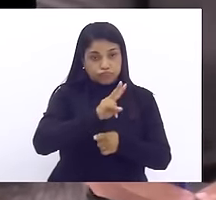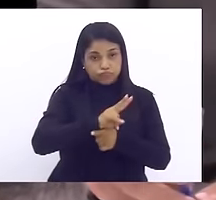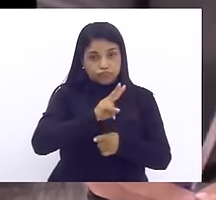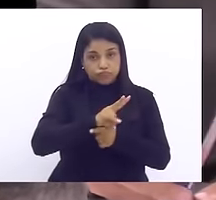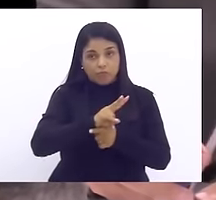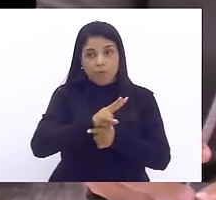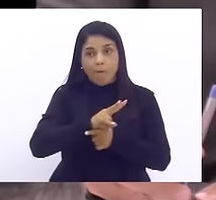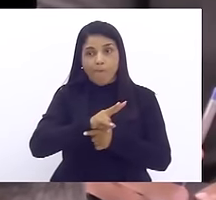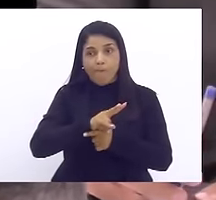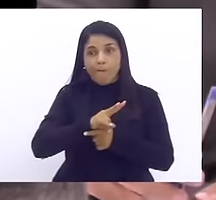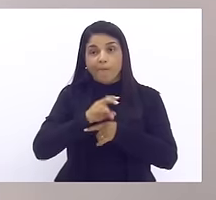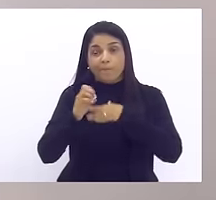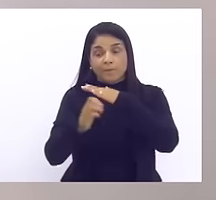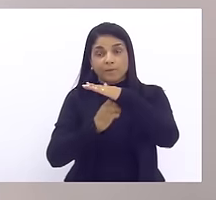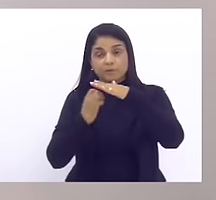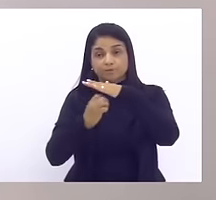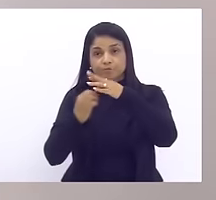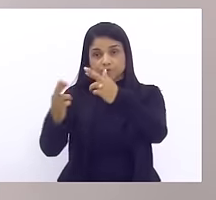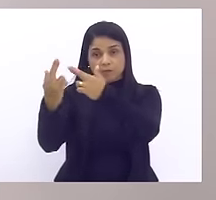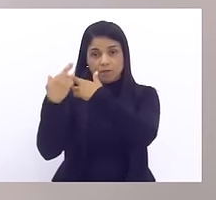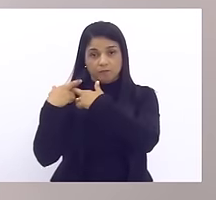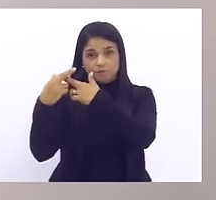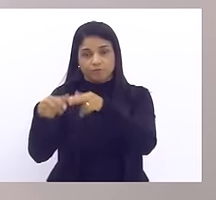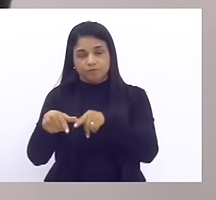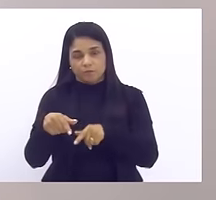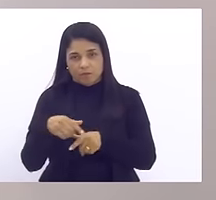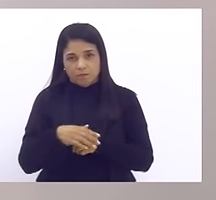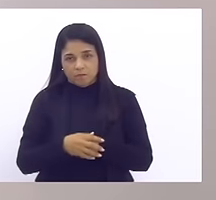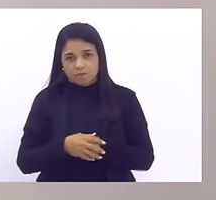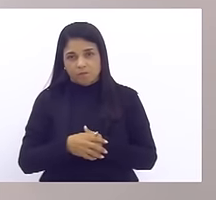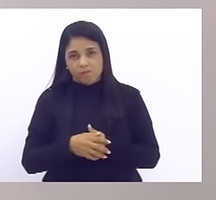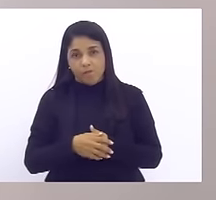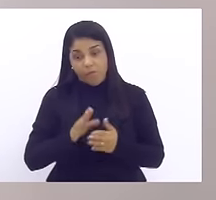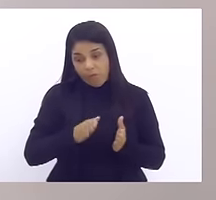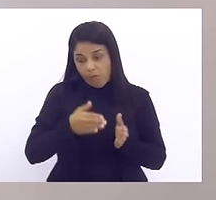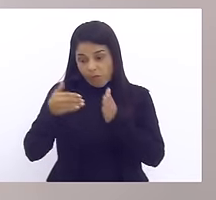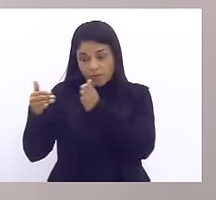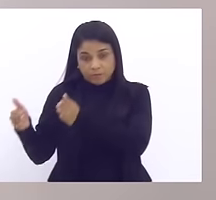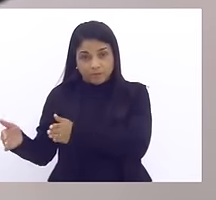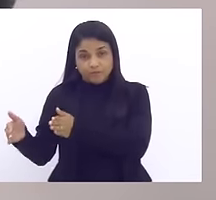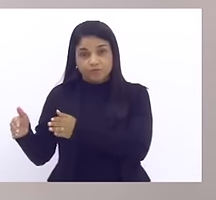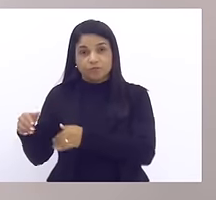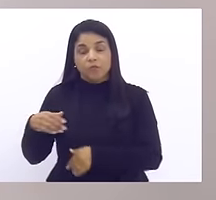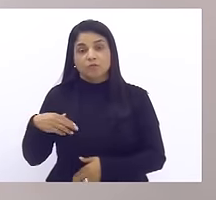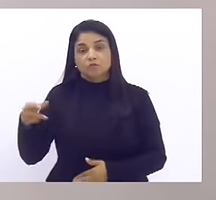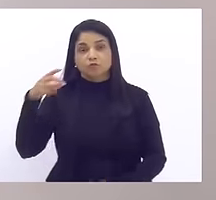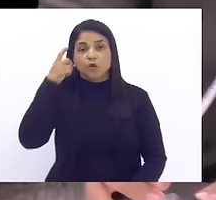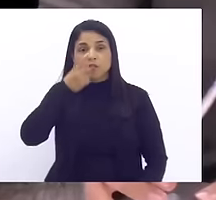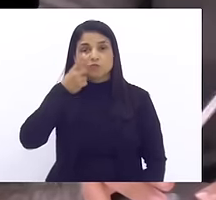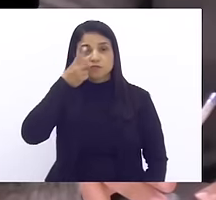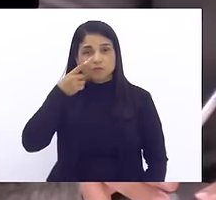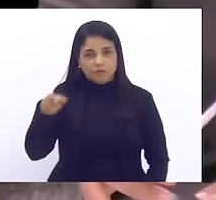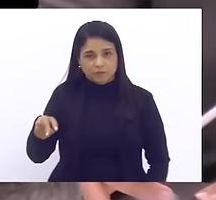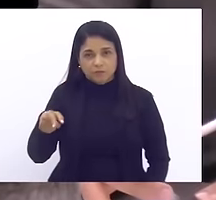da empresa a senhora tá do lado de um advogado especialista administrativo